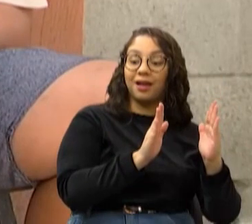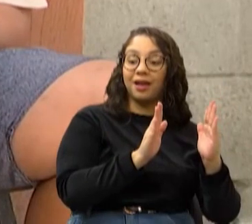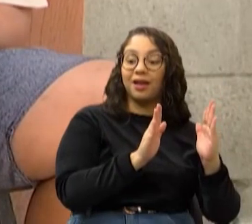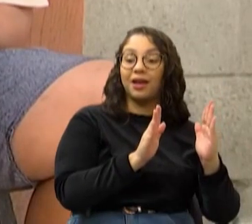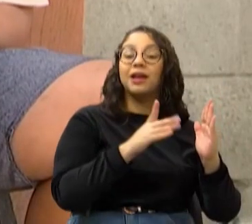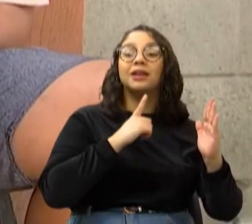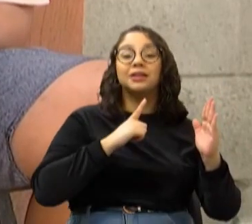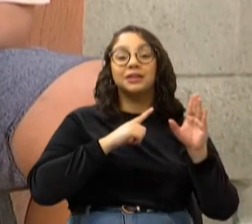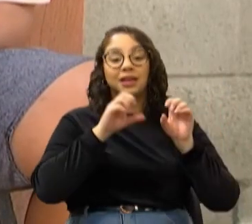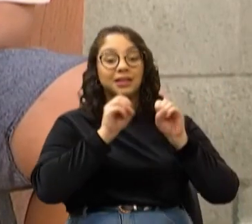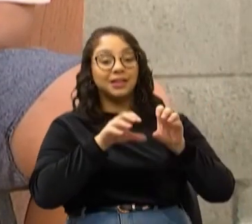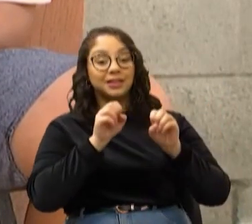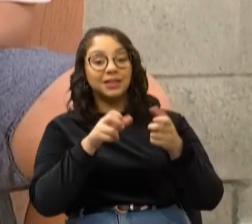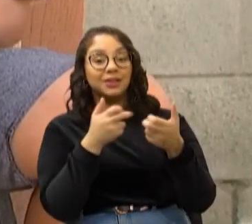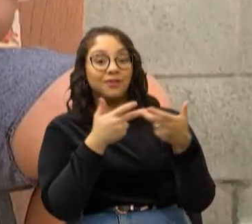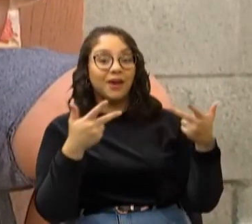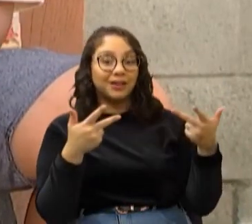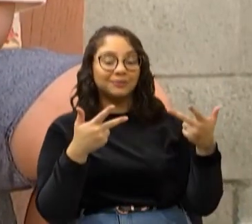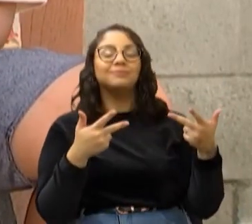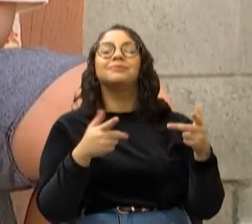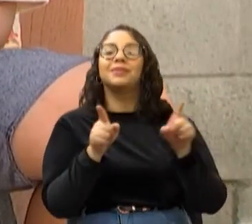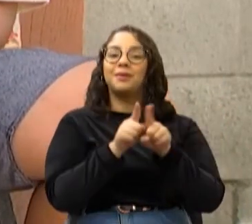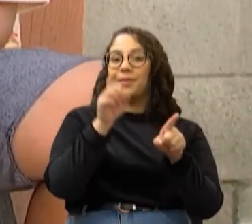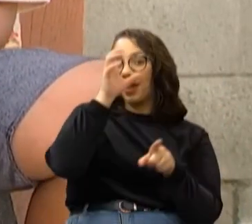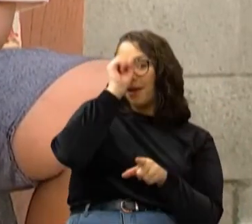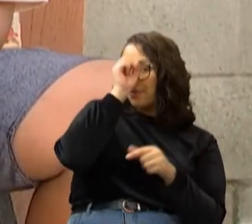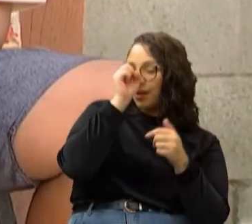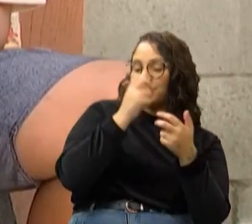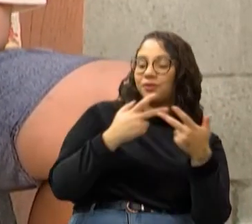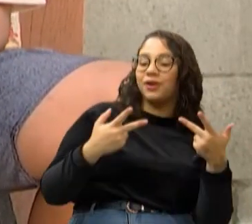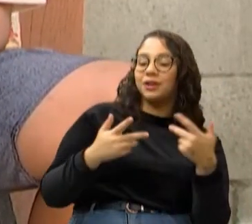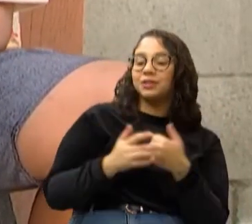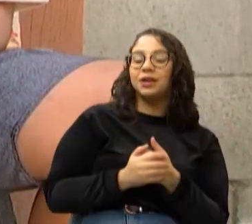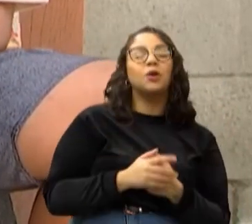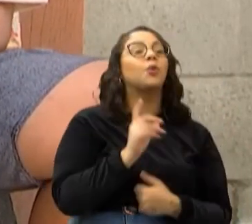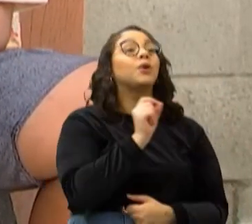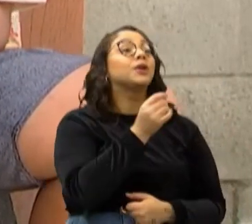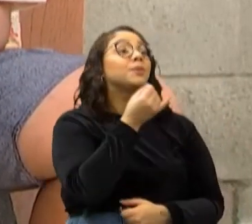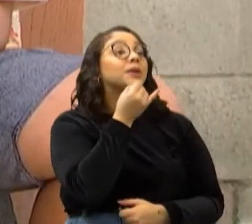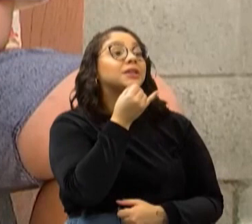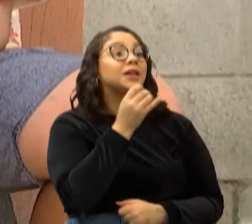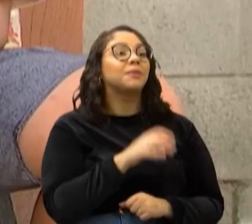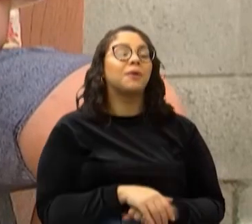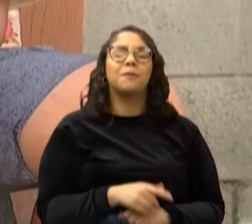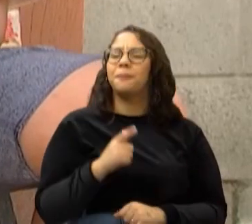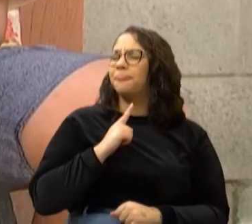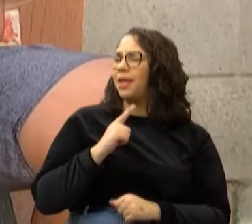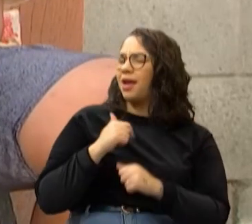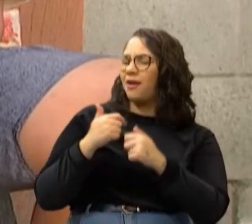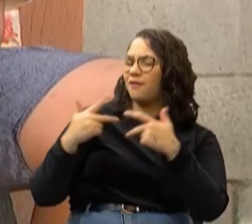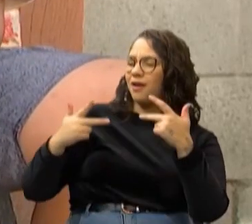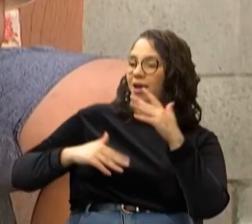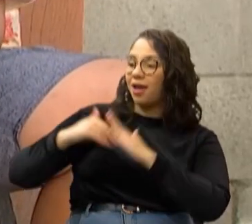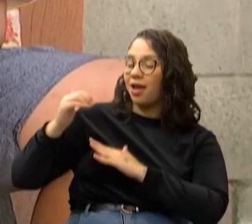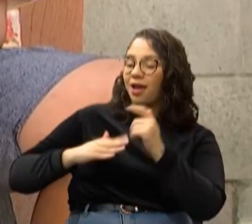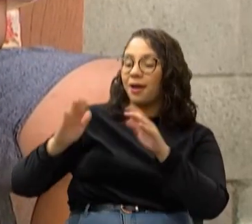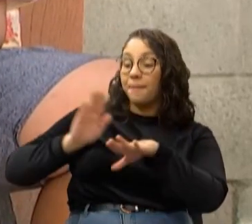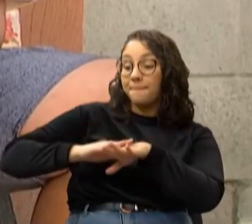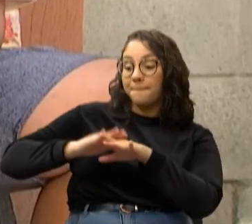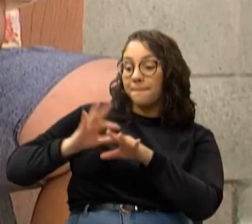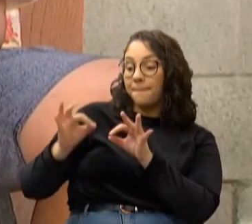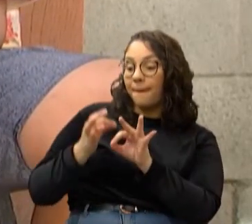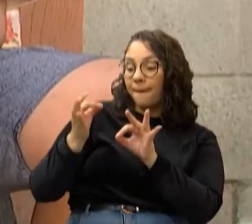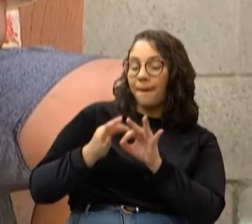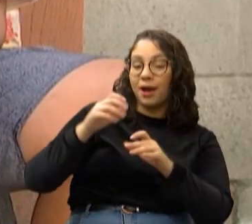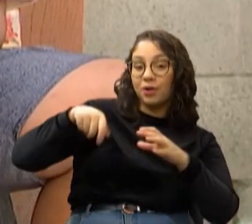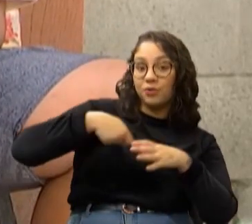tudo, elas ensinam várias coisas, elas aprendem várias coisas aqui. O que, por exemplo? Bom, aqui tivemos um monte de atividade, já